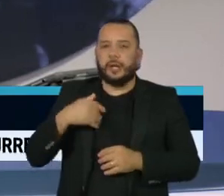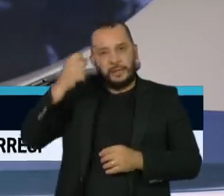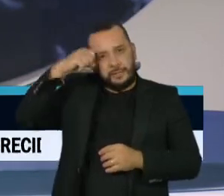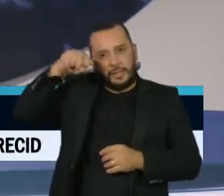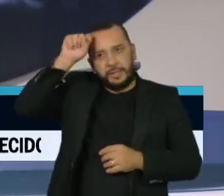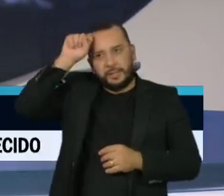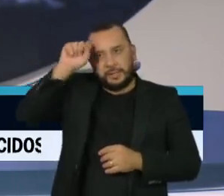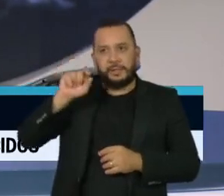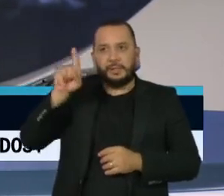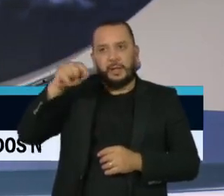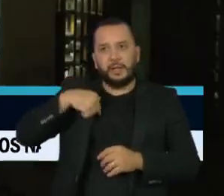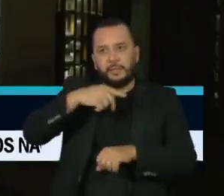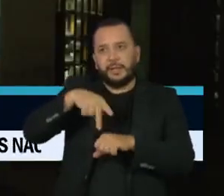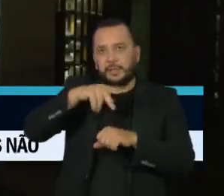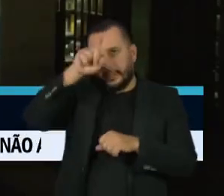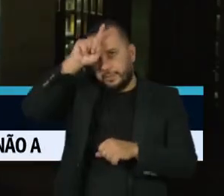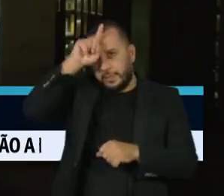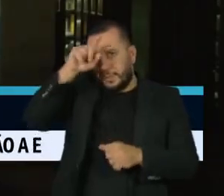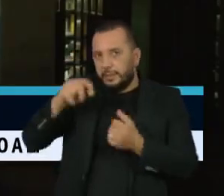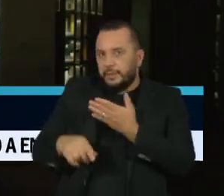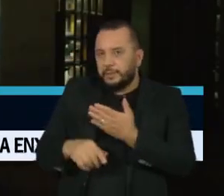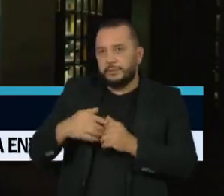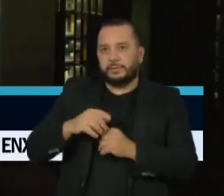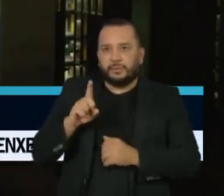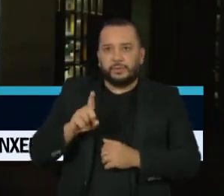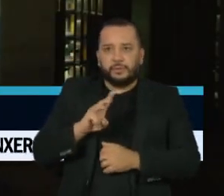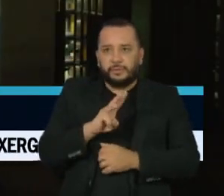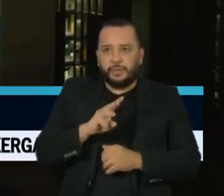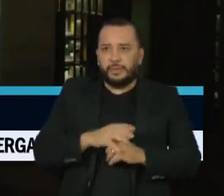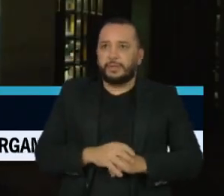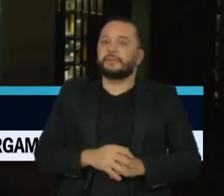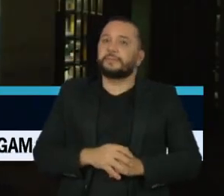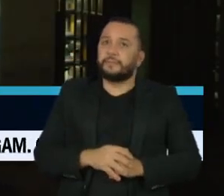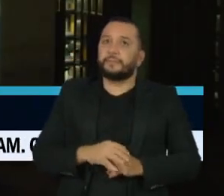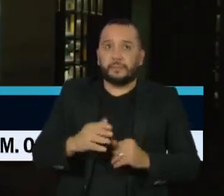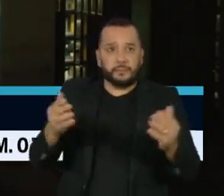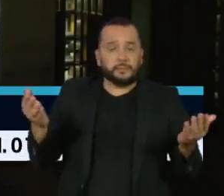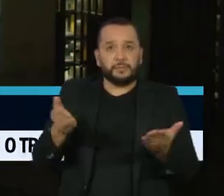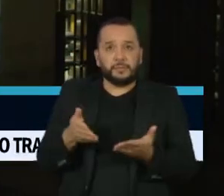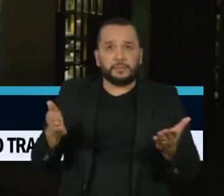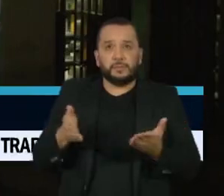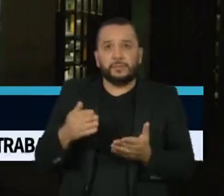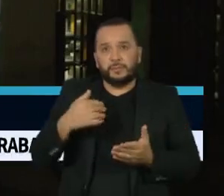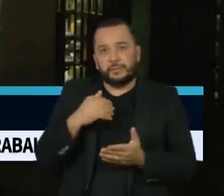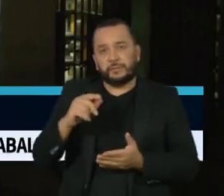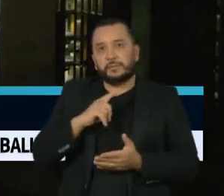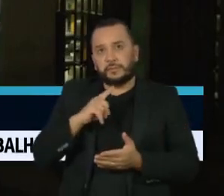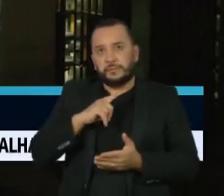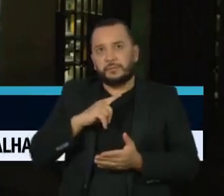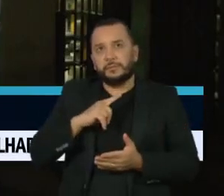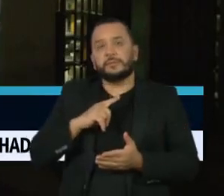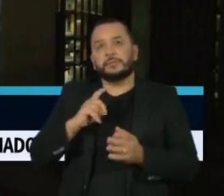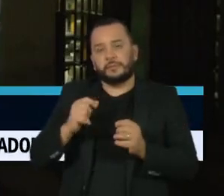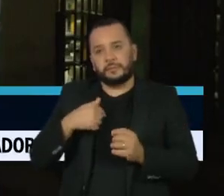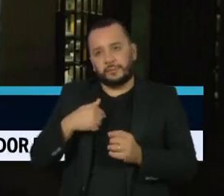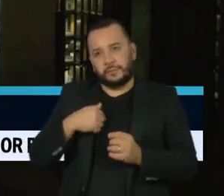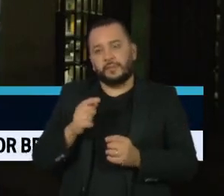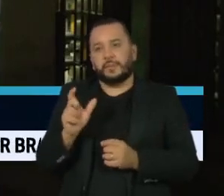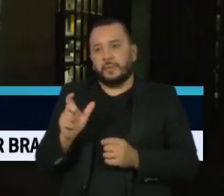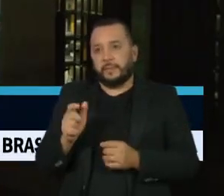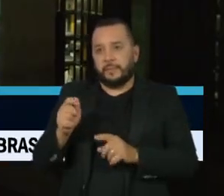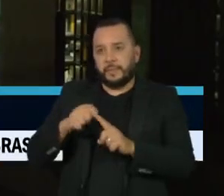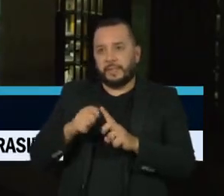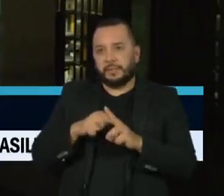noite velho nossa parceria na Alemanha o passe mensal que acaba de entrada em vigor valerá para o transporte público Urbano